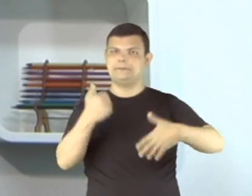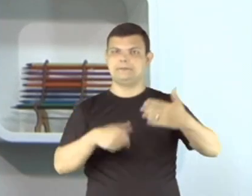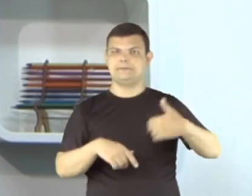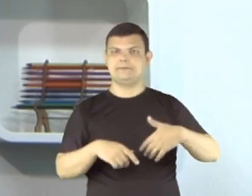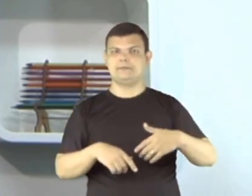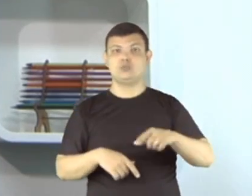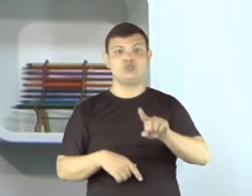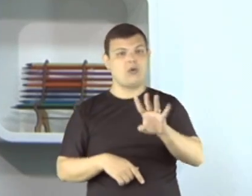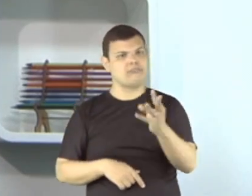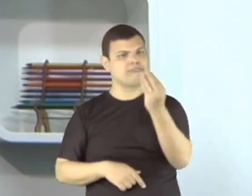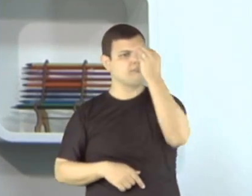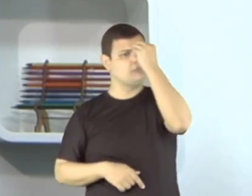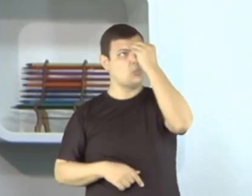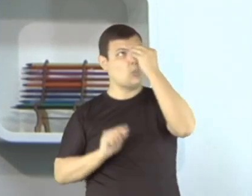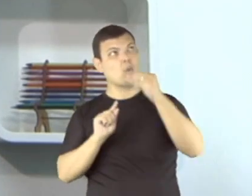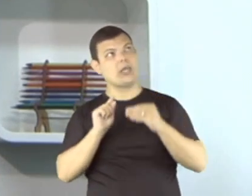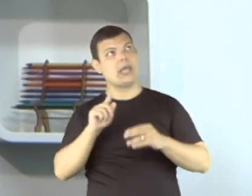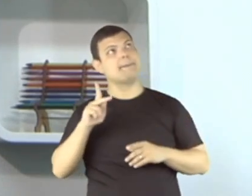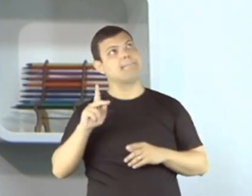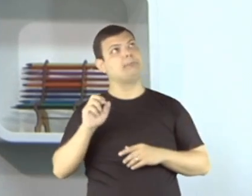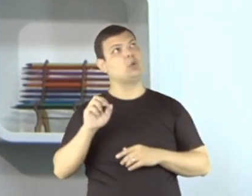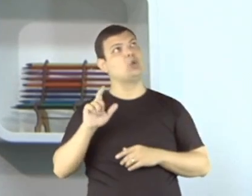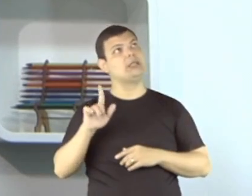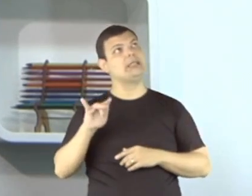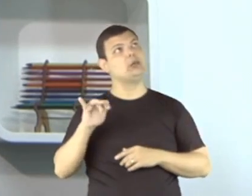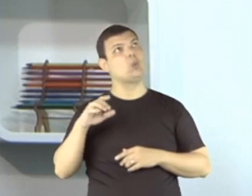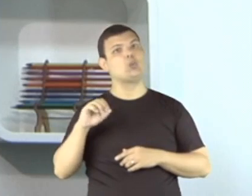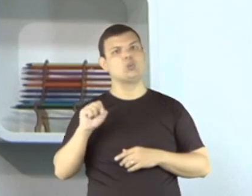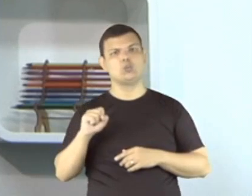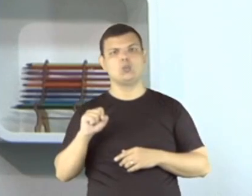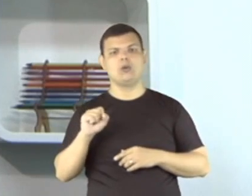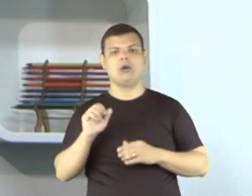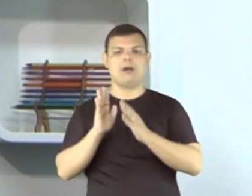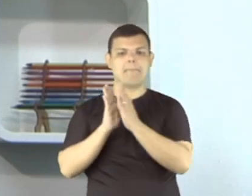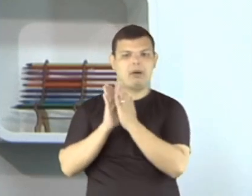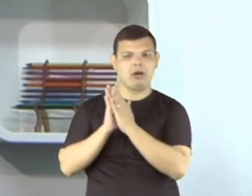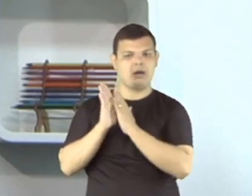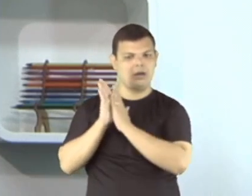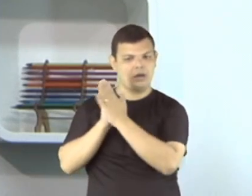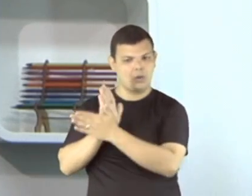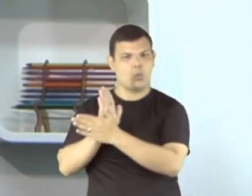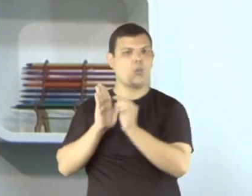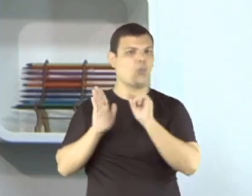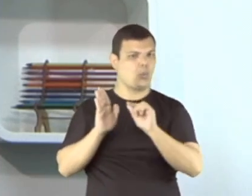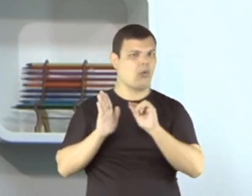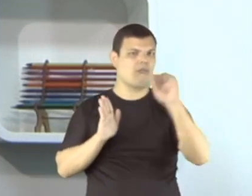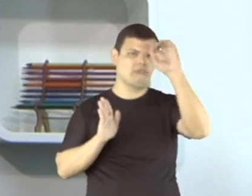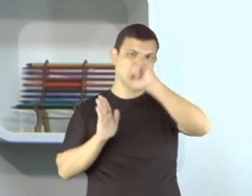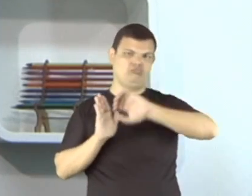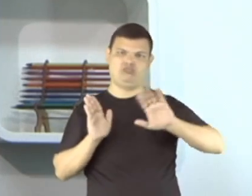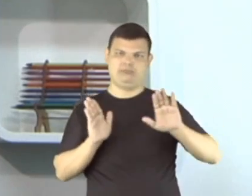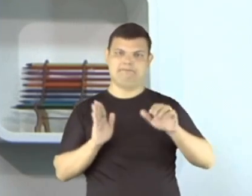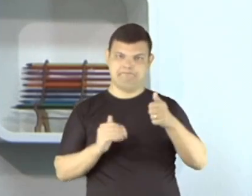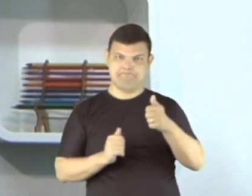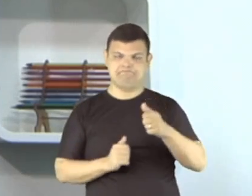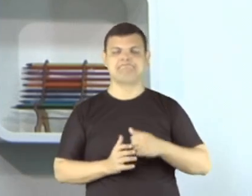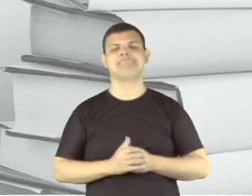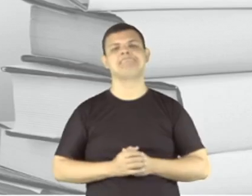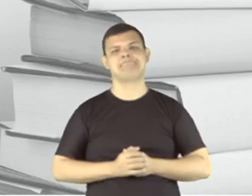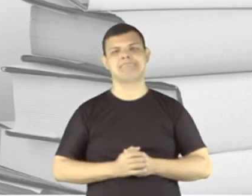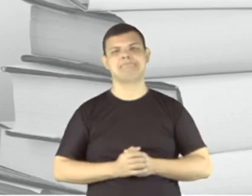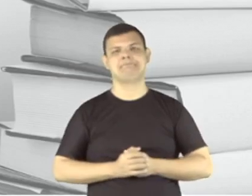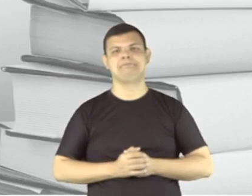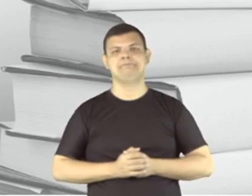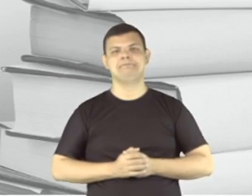lá atrás eu aprendi o que é polígono, lá atrás aprendi o que é figura plana, e aí a gente vai trabalhar muito melhor a partir de então. Vamos voltar para o